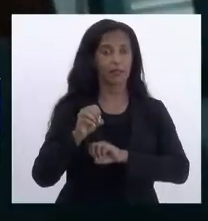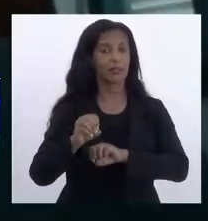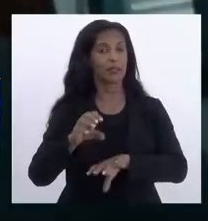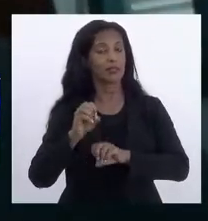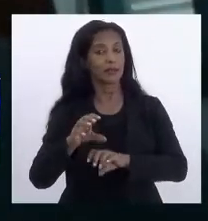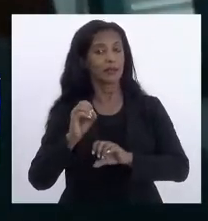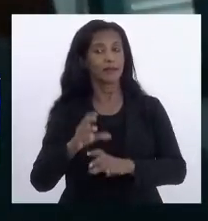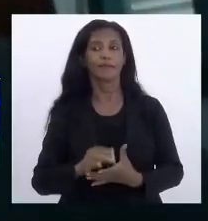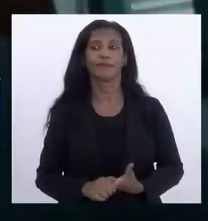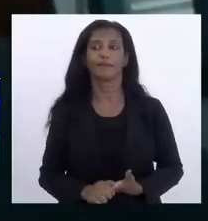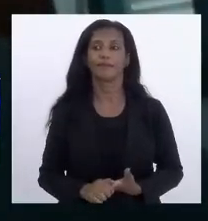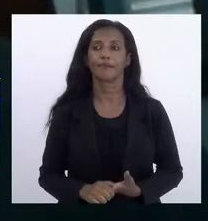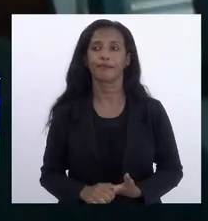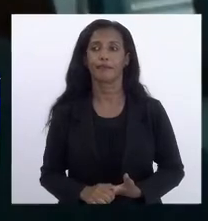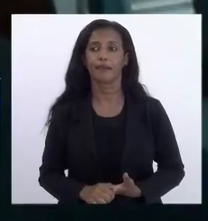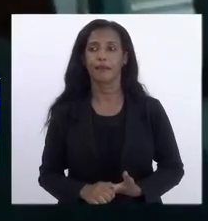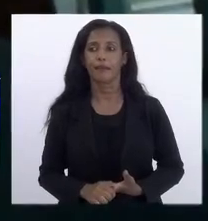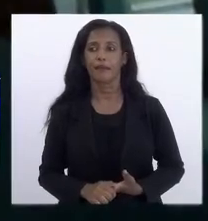ensinando